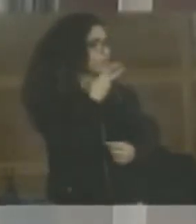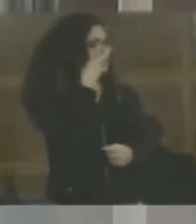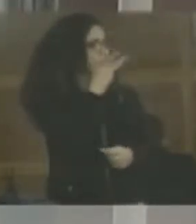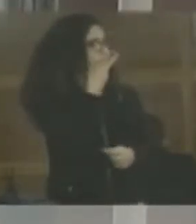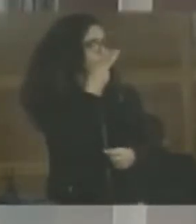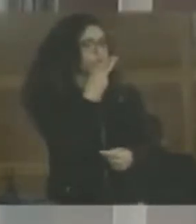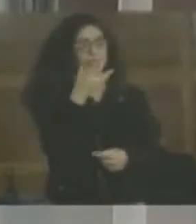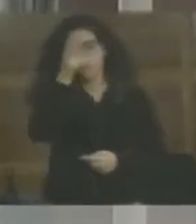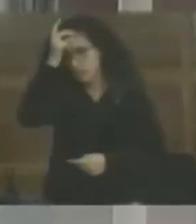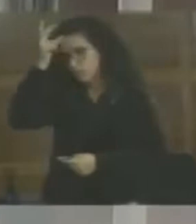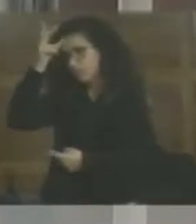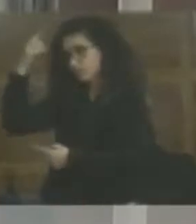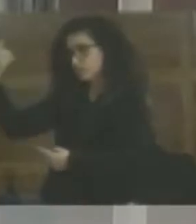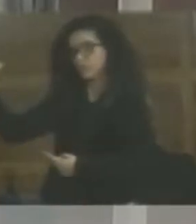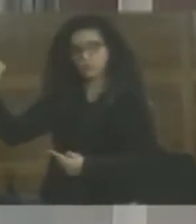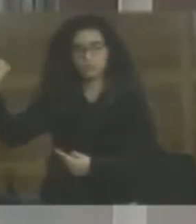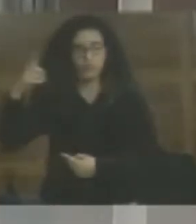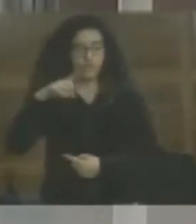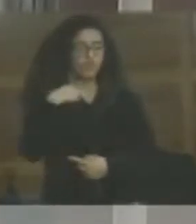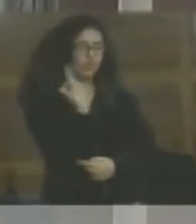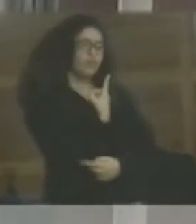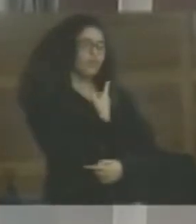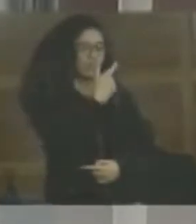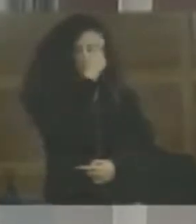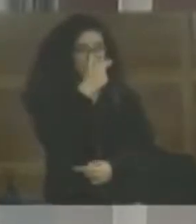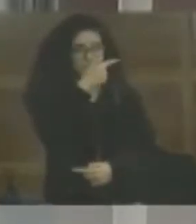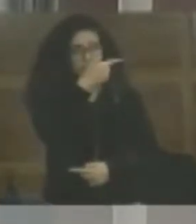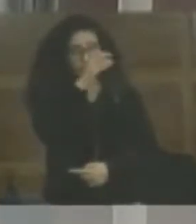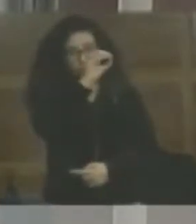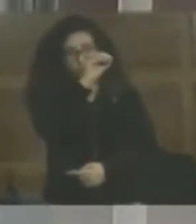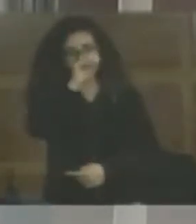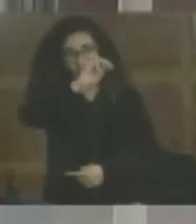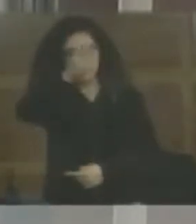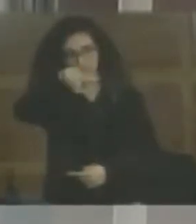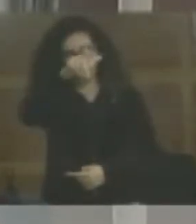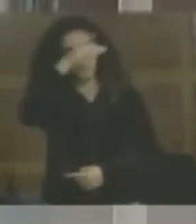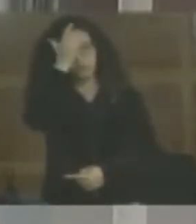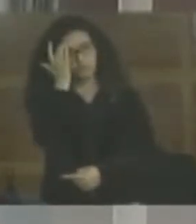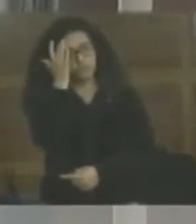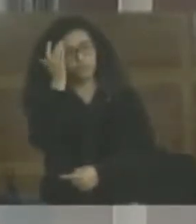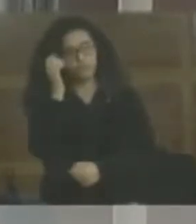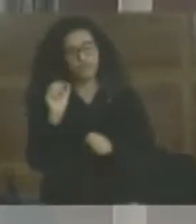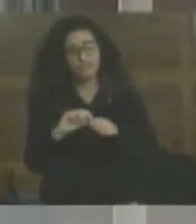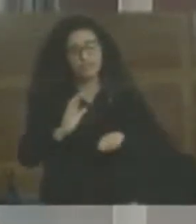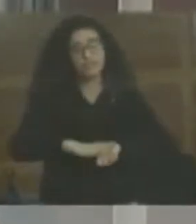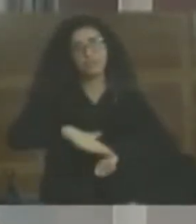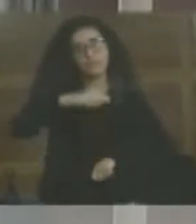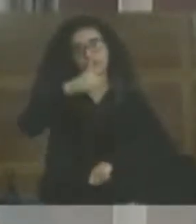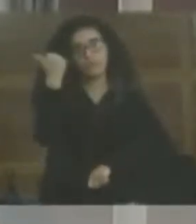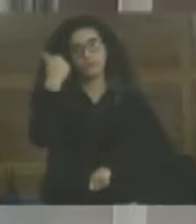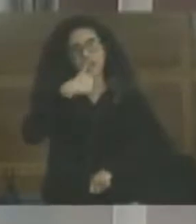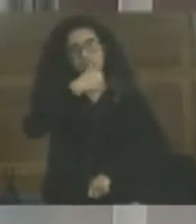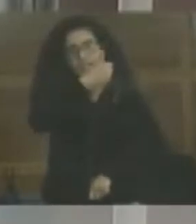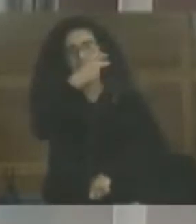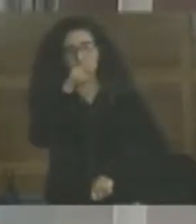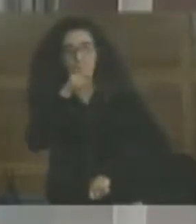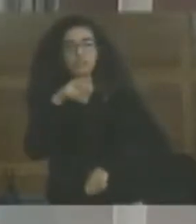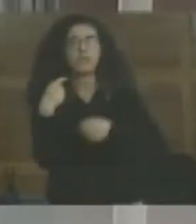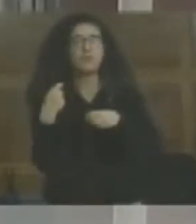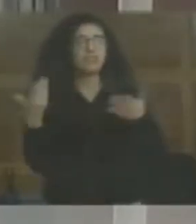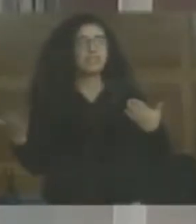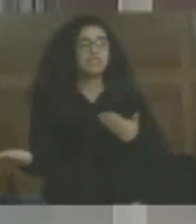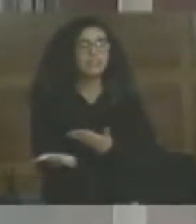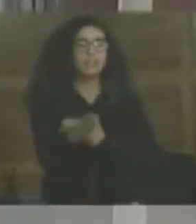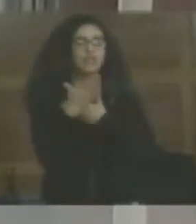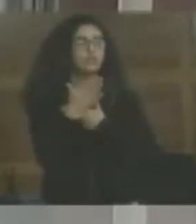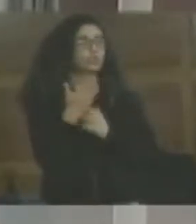um, e do lado de fora, nós todos somos 200 mil habitantes. Então, acho que 200 mil pessoas fazem muito mais do que 15. Então, nós precisamos da ajuda de todos,